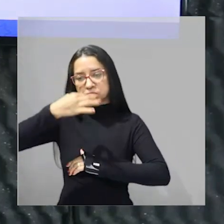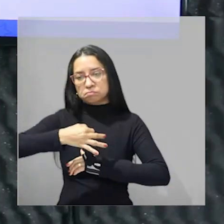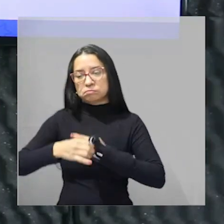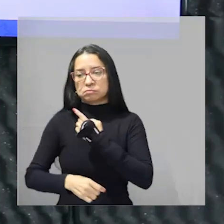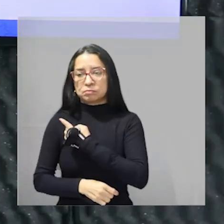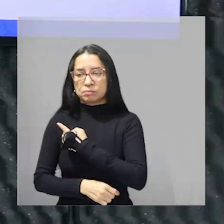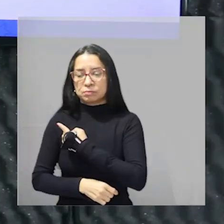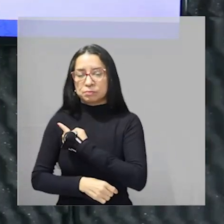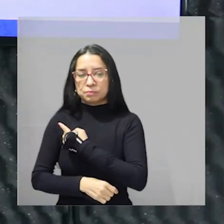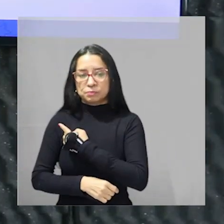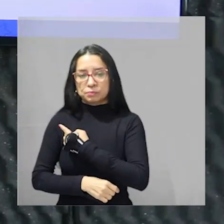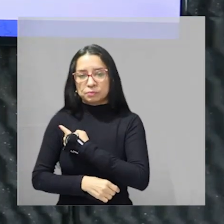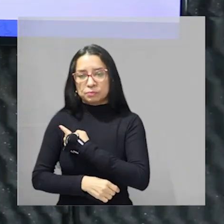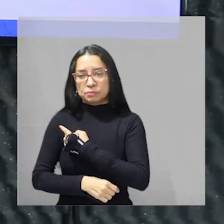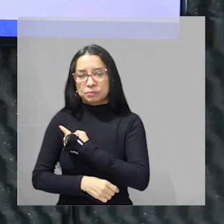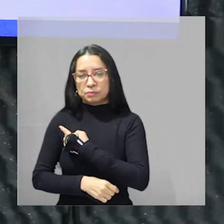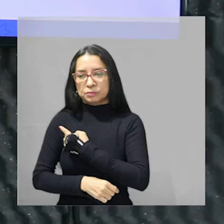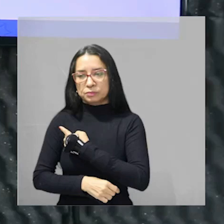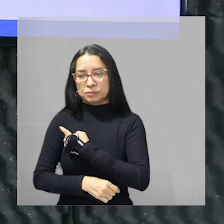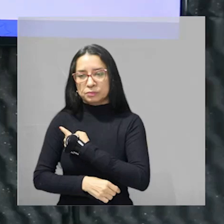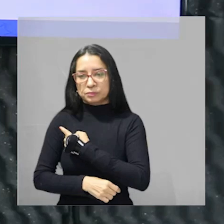não só da mão de obra